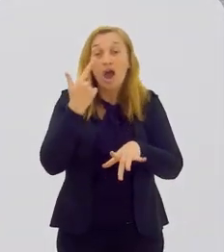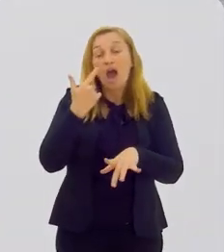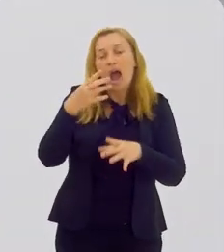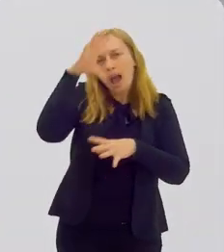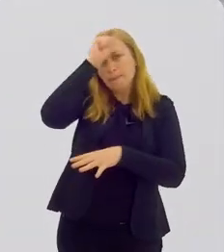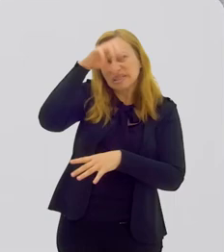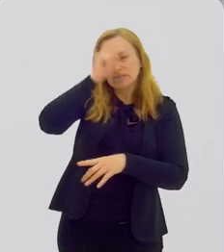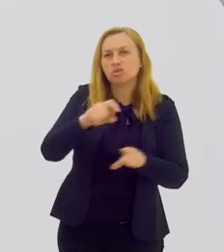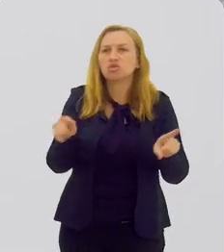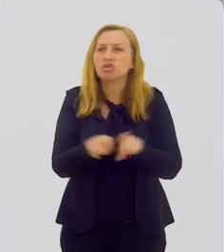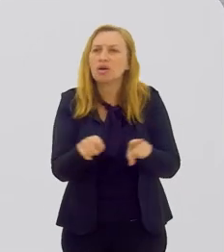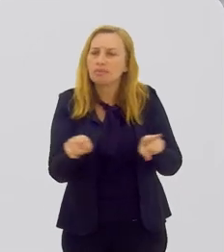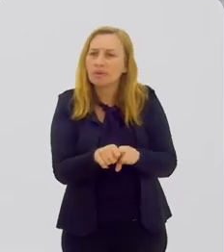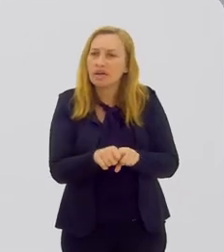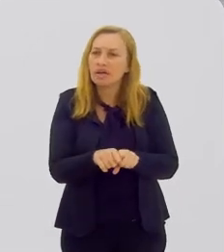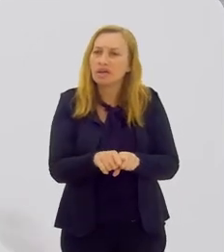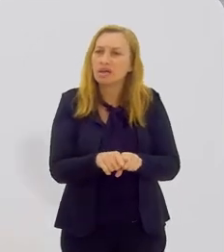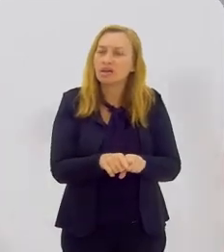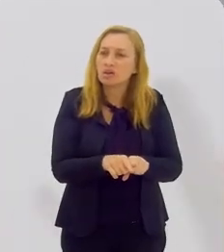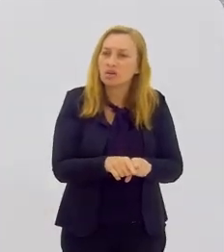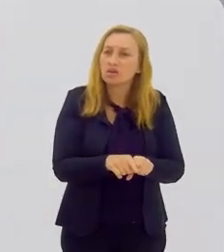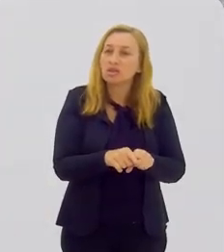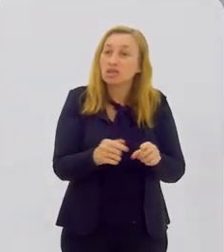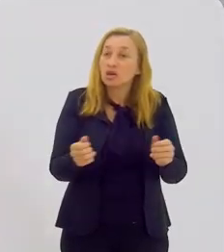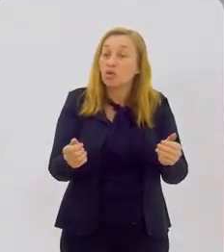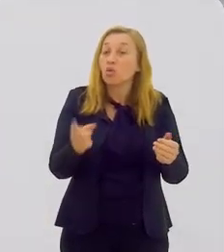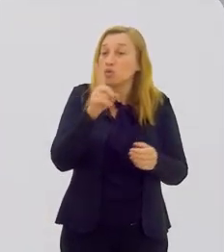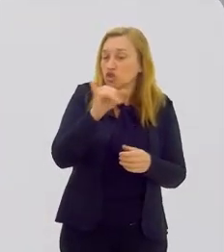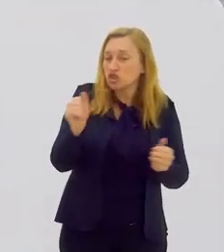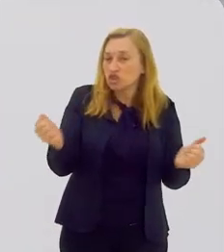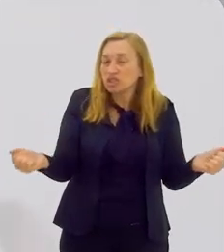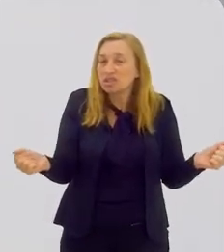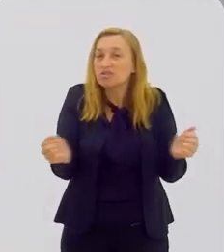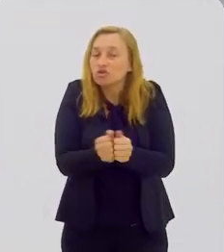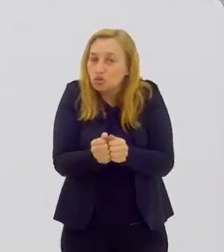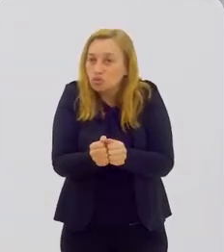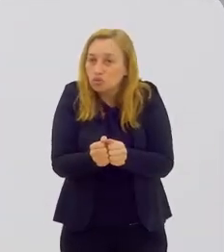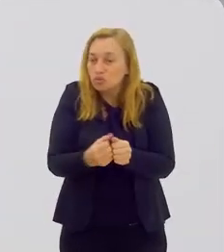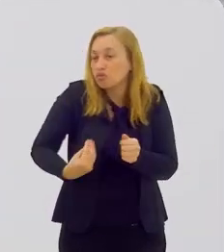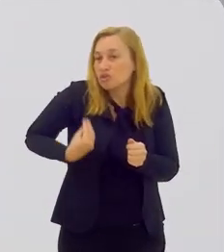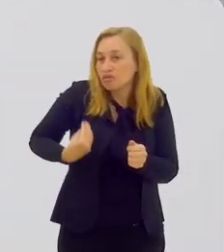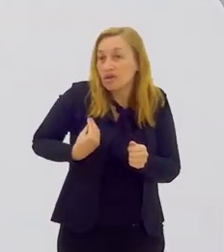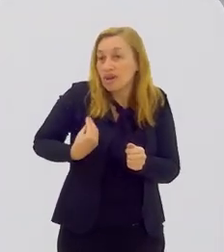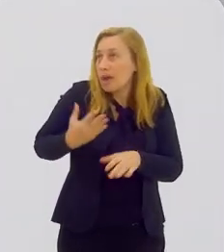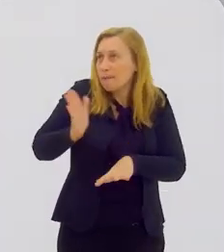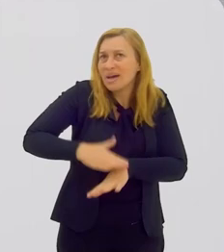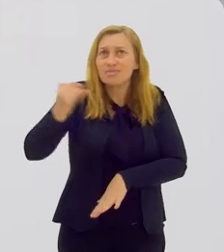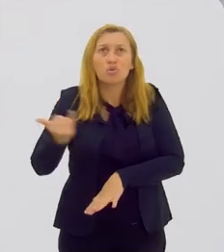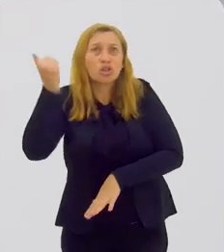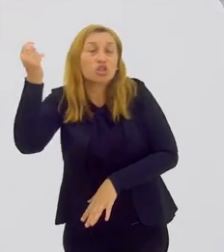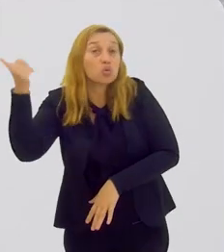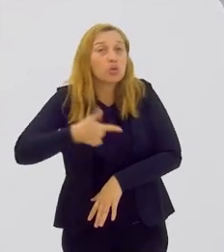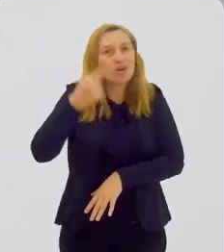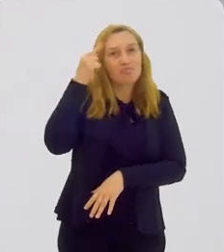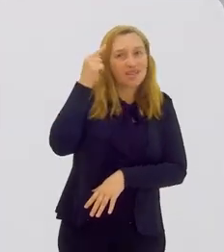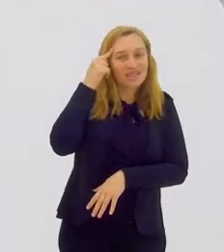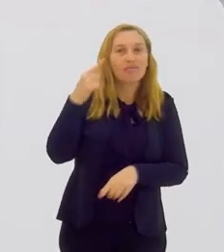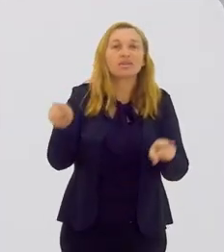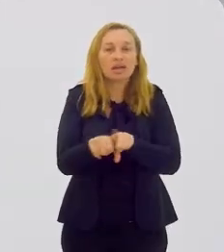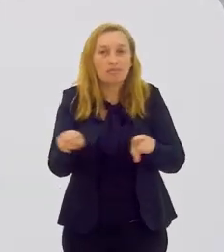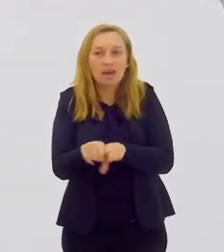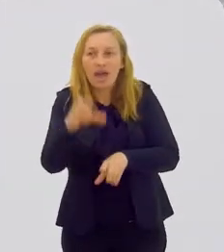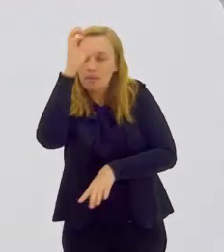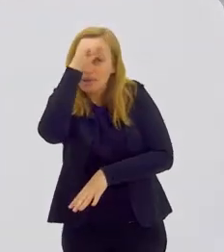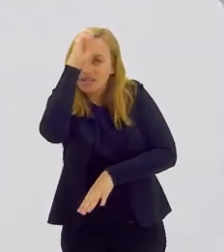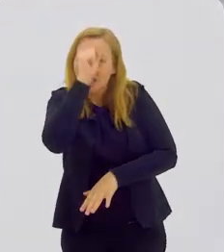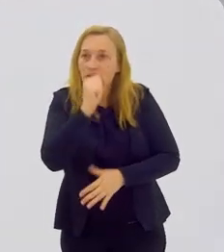Nós aprendemos que o tete-a-tete, o estar junto, é muito mais importante do que a gente pensava, né? E